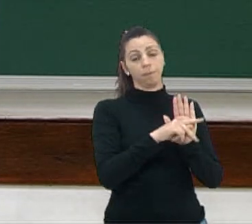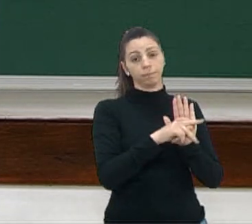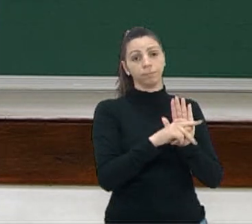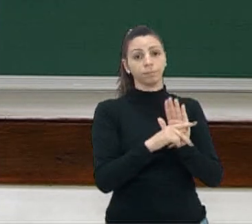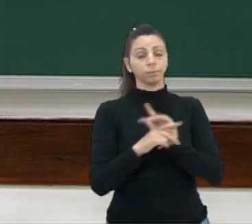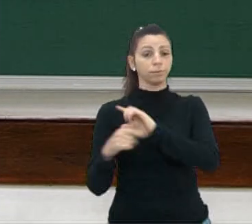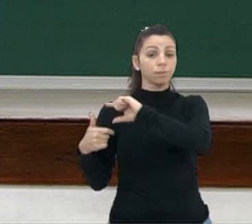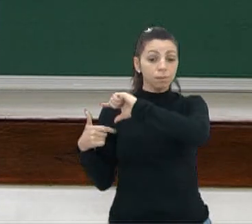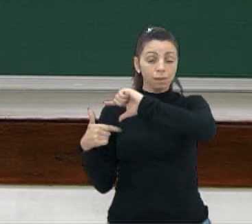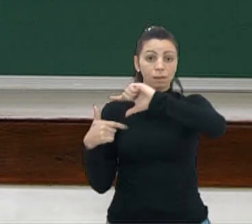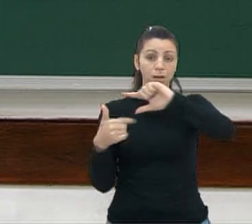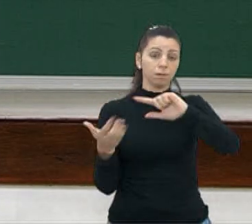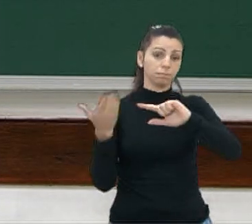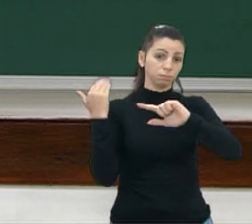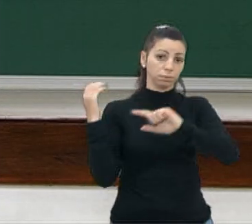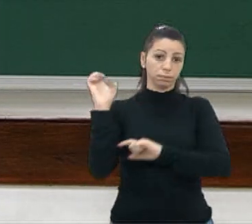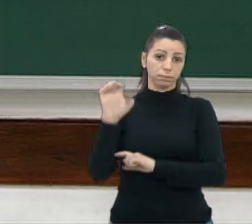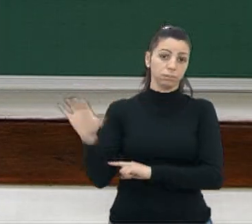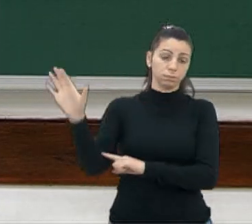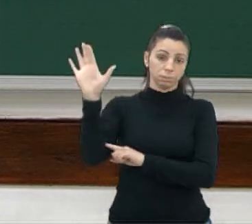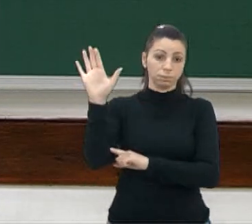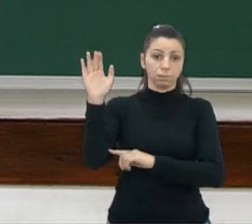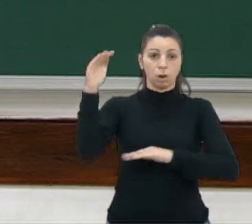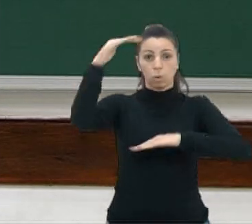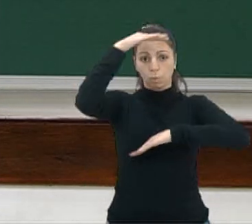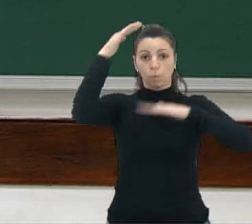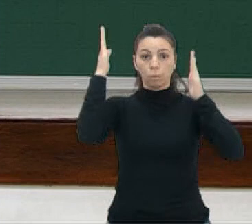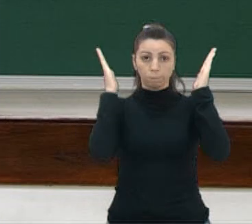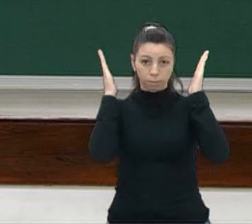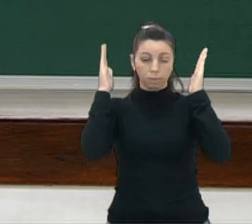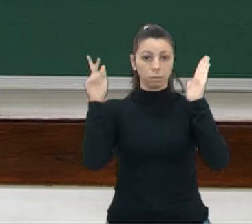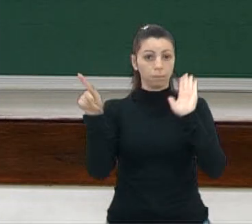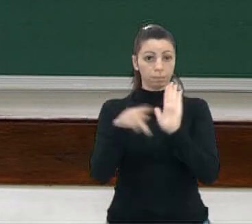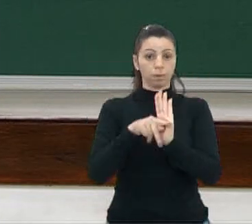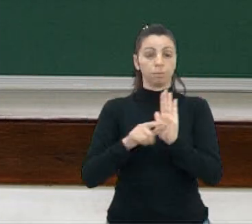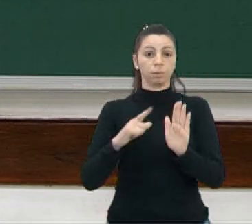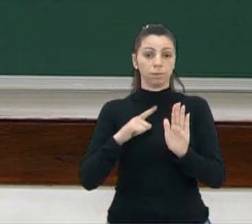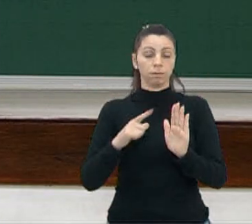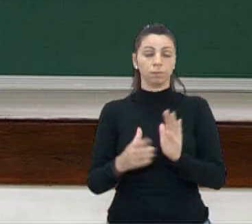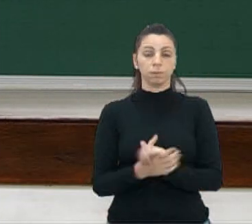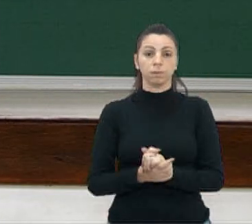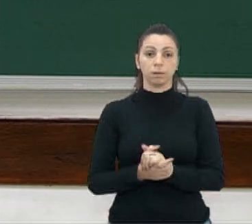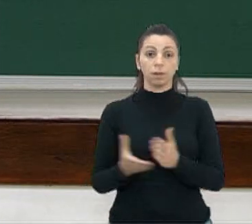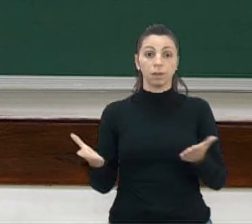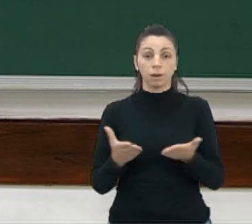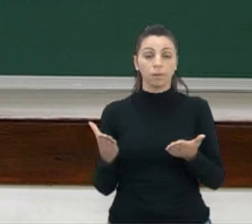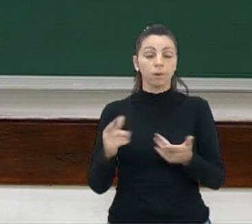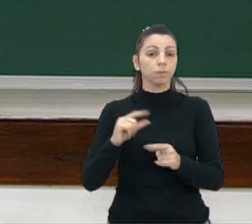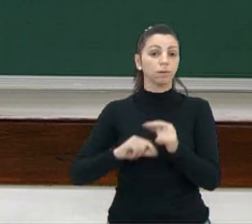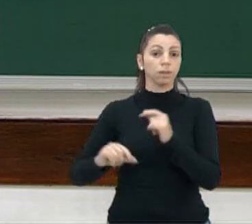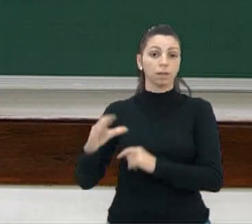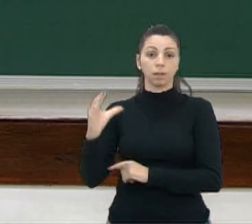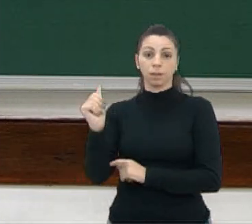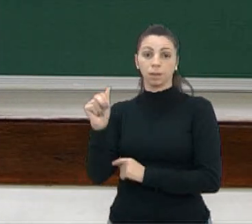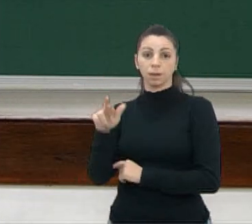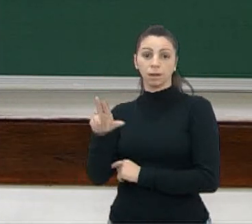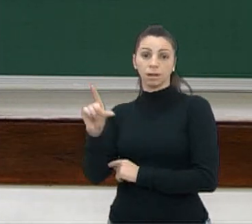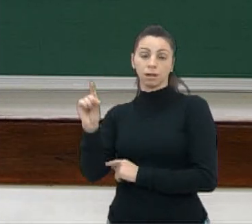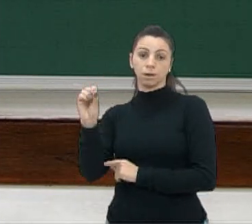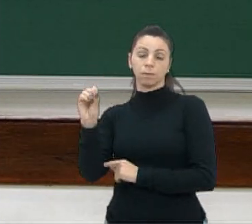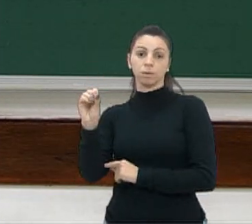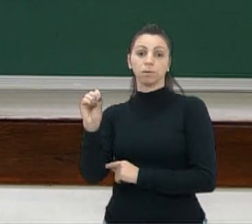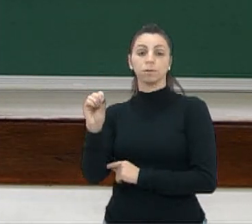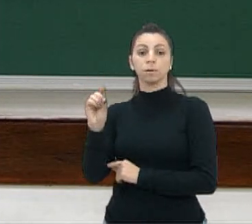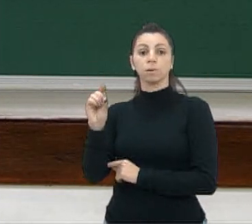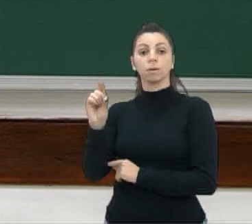vanguarda, né? Das vanguardas europeias, ele é do cubismo, e agora ele fala do Carlos Drummond, que é um